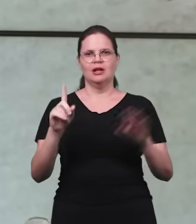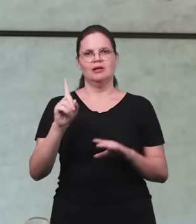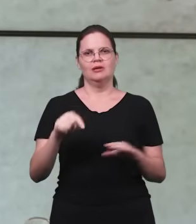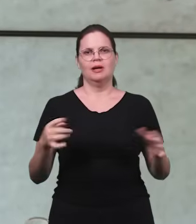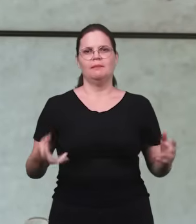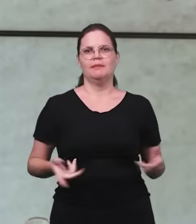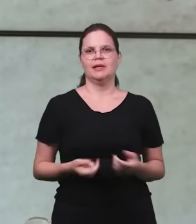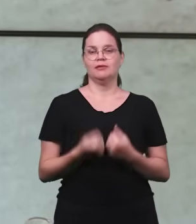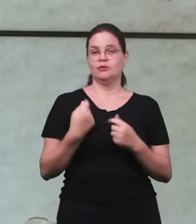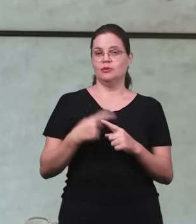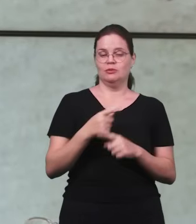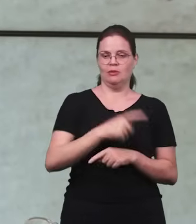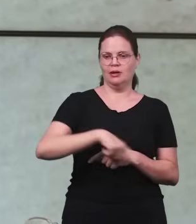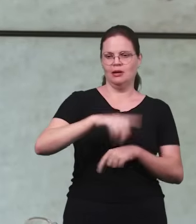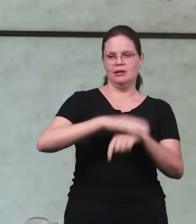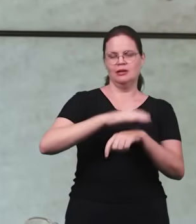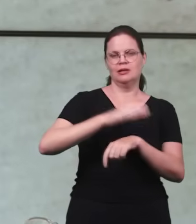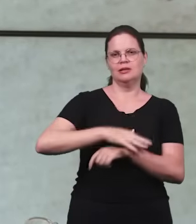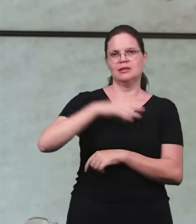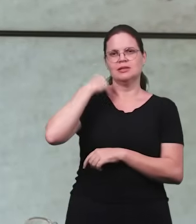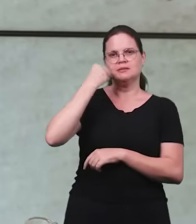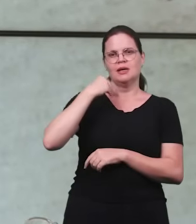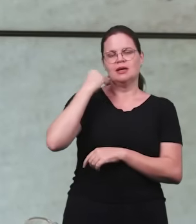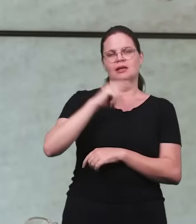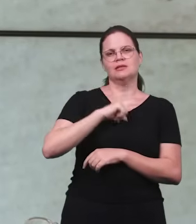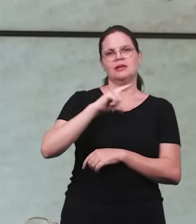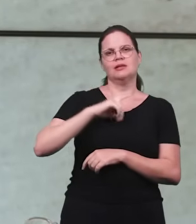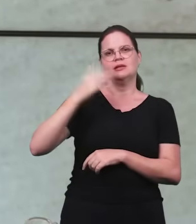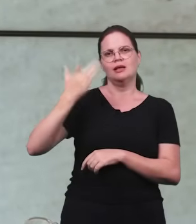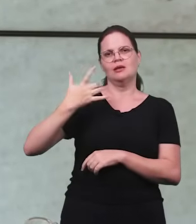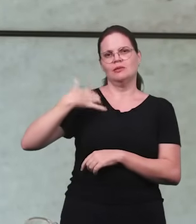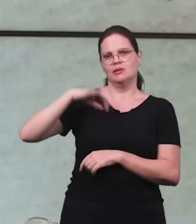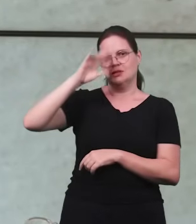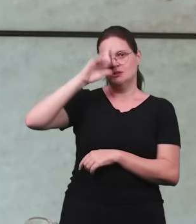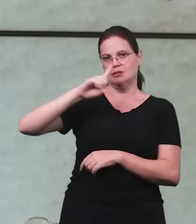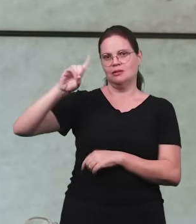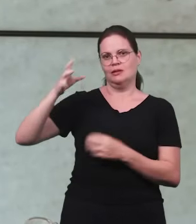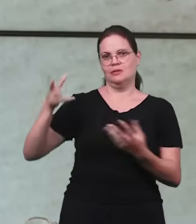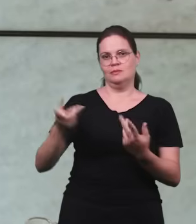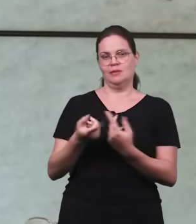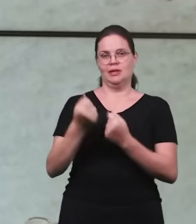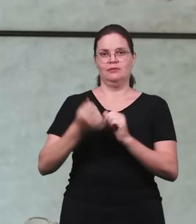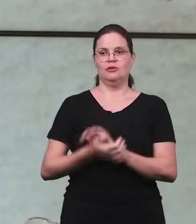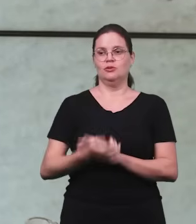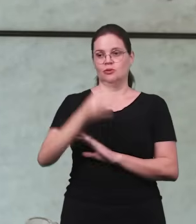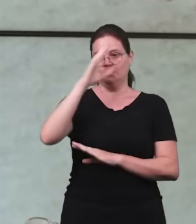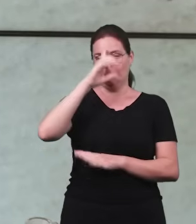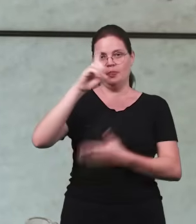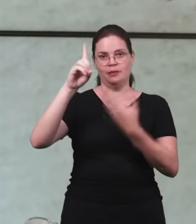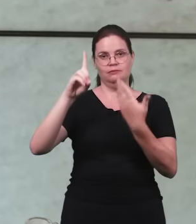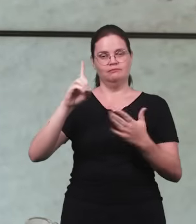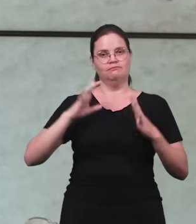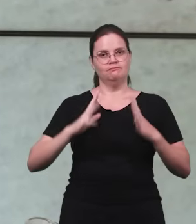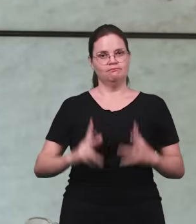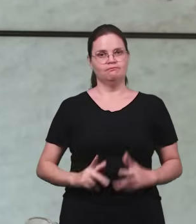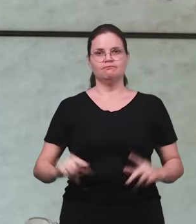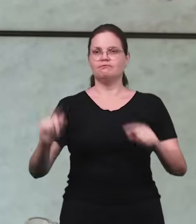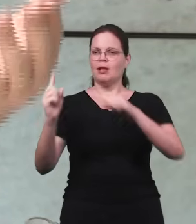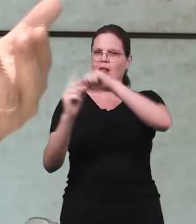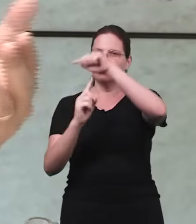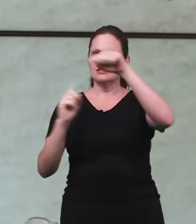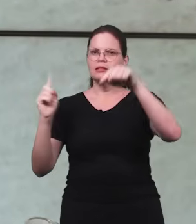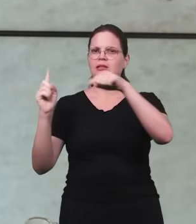ter as suas próprias experiências de ter esse relacionamento com esse Deus tão maravilhoso. É um Deus que é santo, que habita na